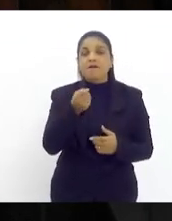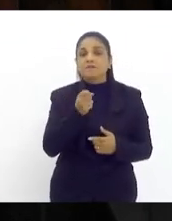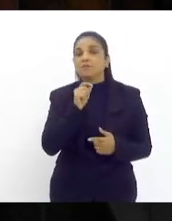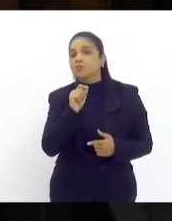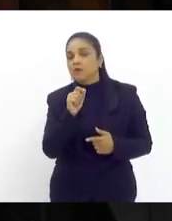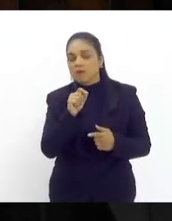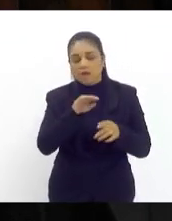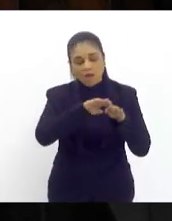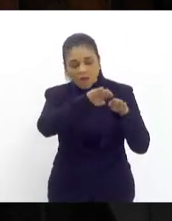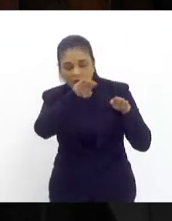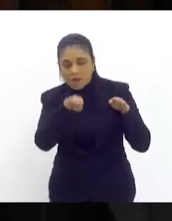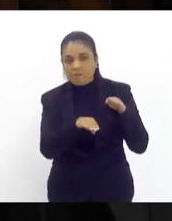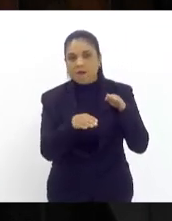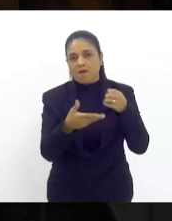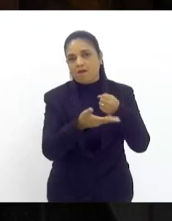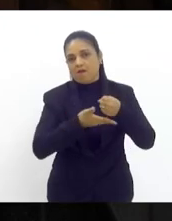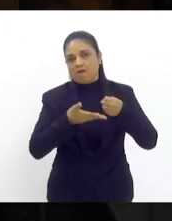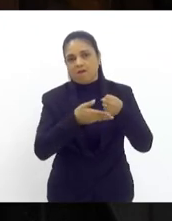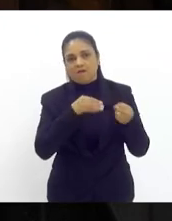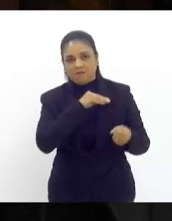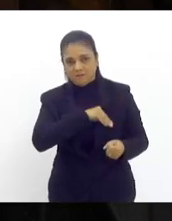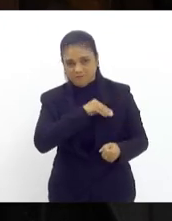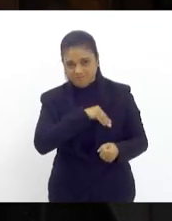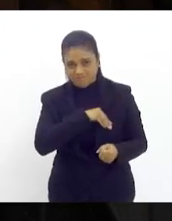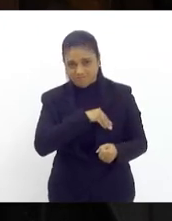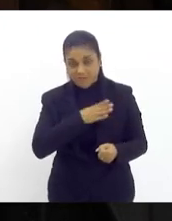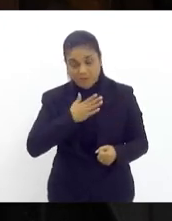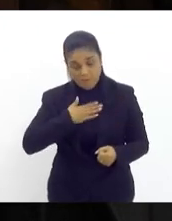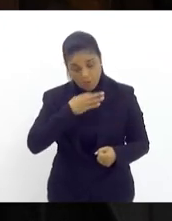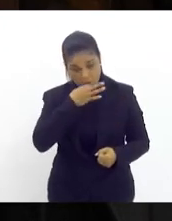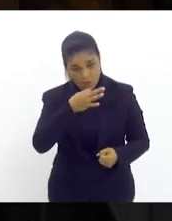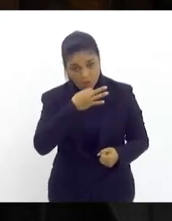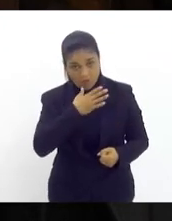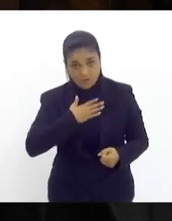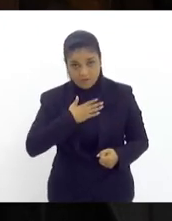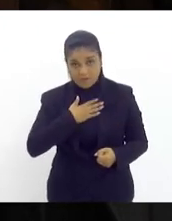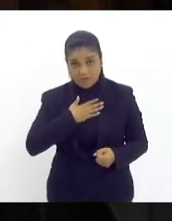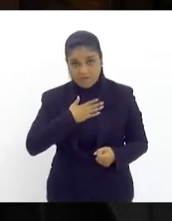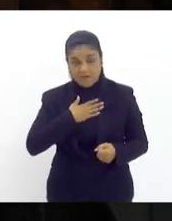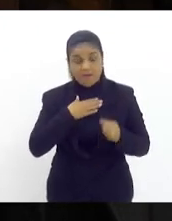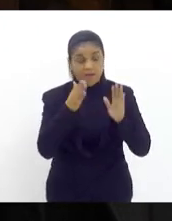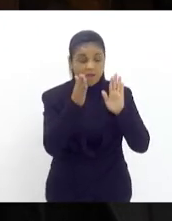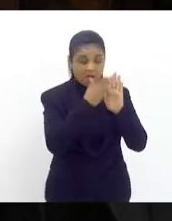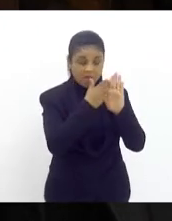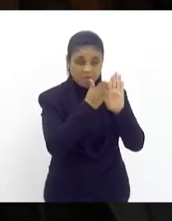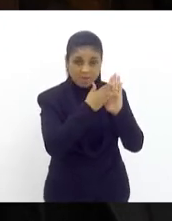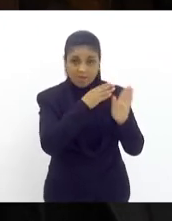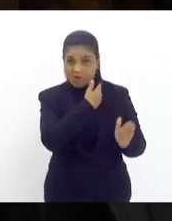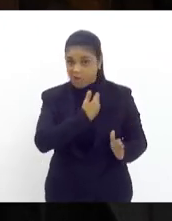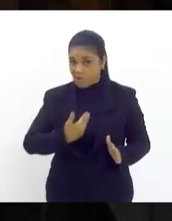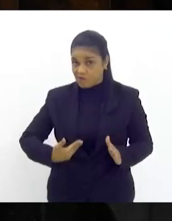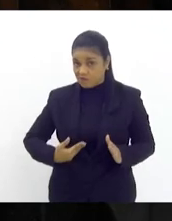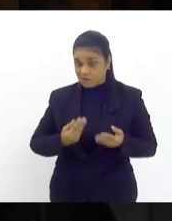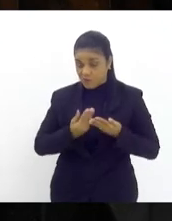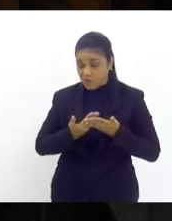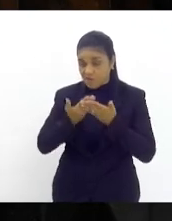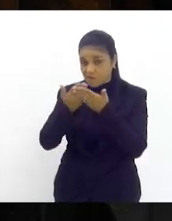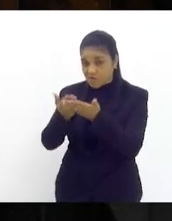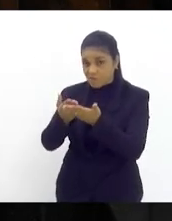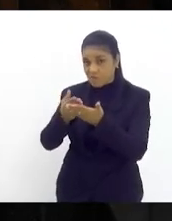abaixo do piso comentário meu então a proposta que o governador mandou para o CEP